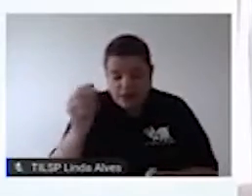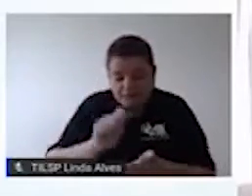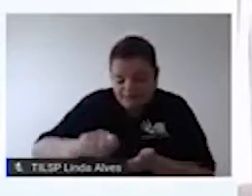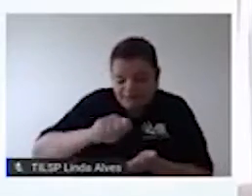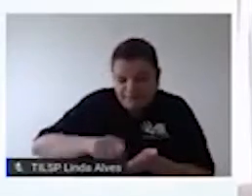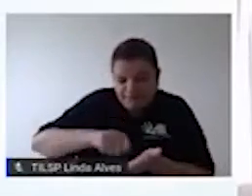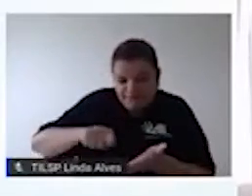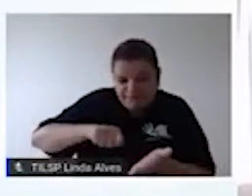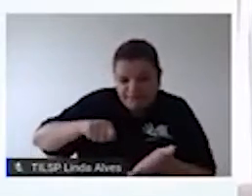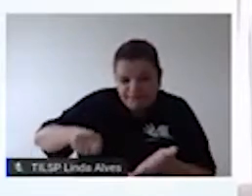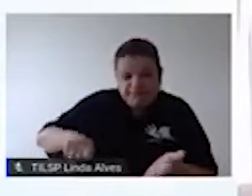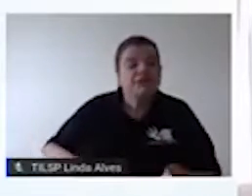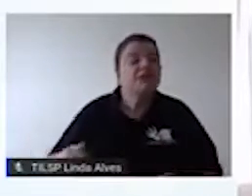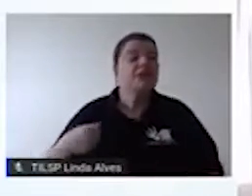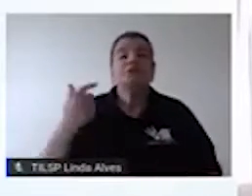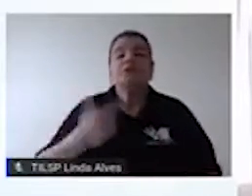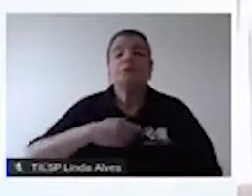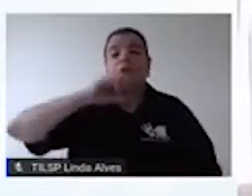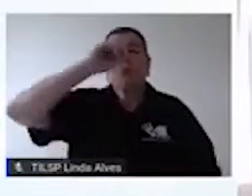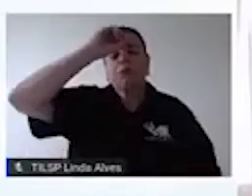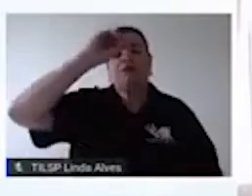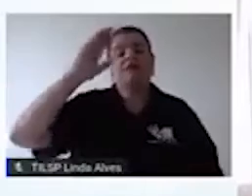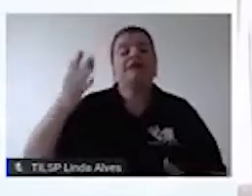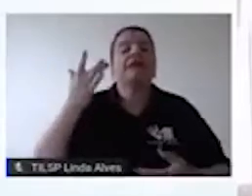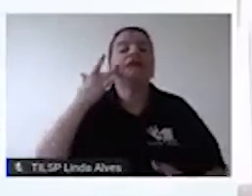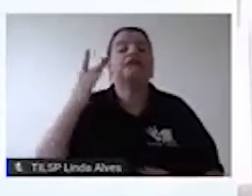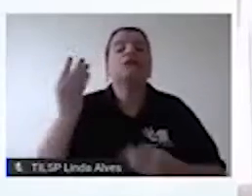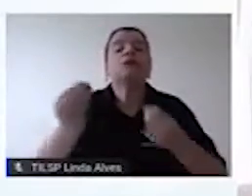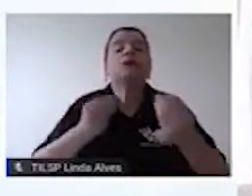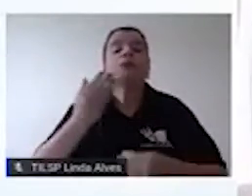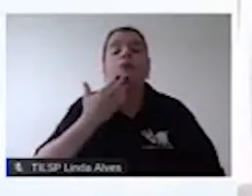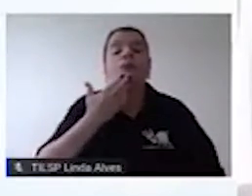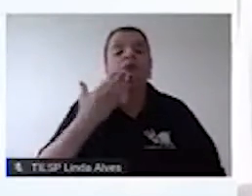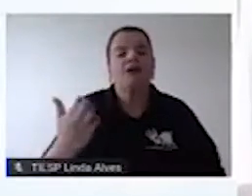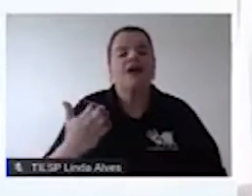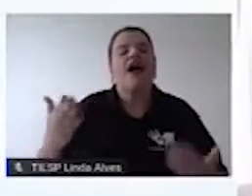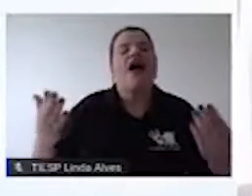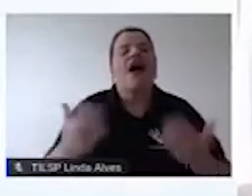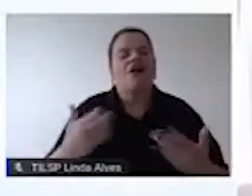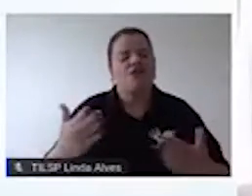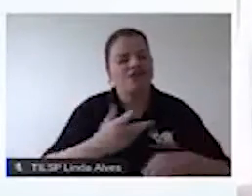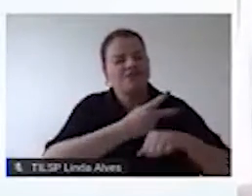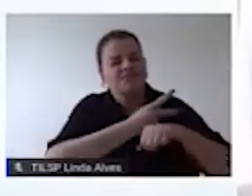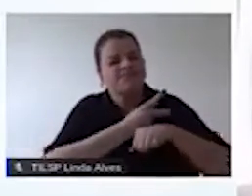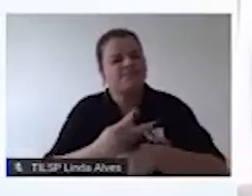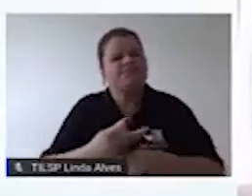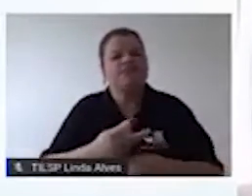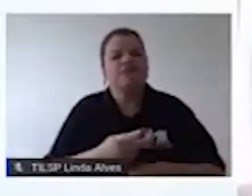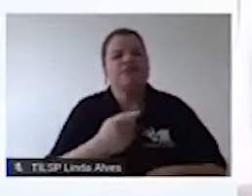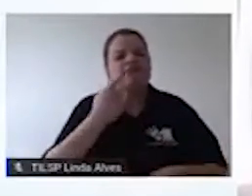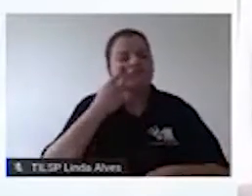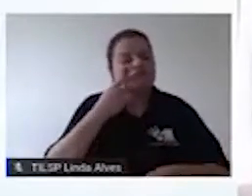que existe, não sabemos nem como pedir, né? Então, agora, acredito que a gente vai procurar vocês